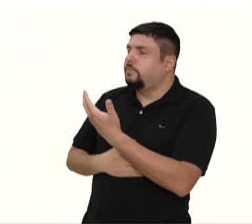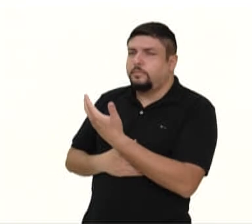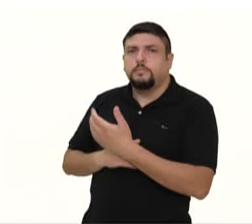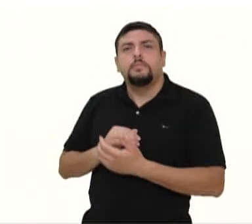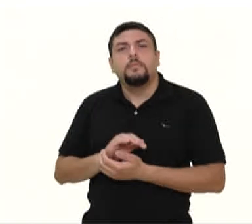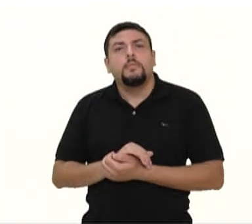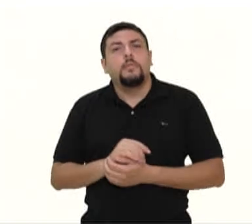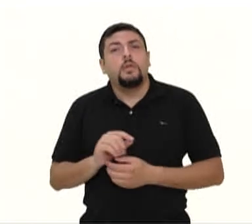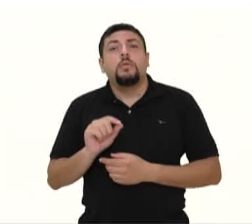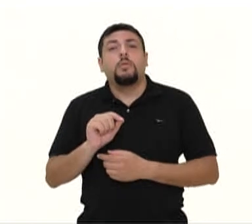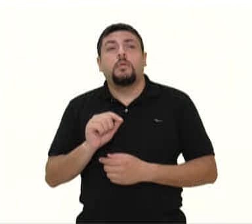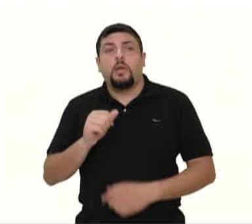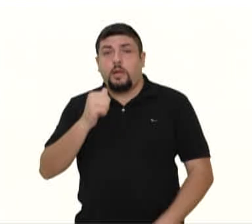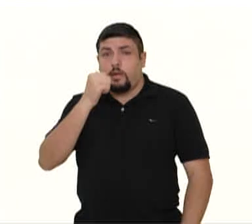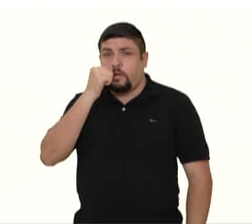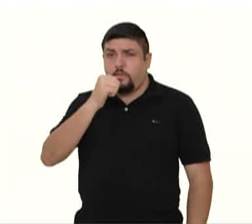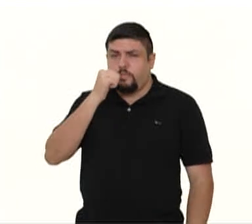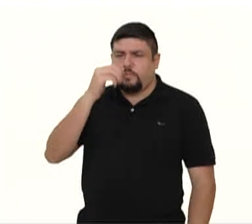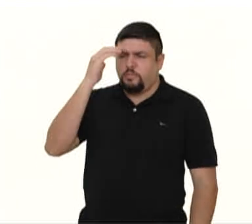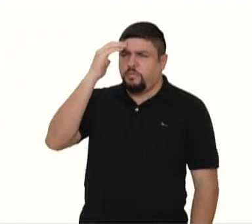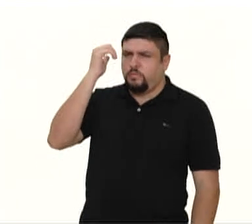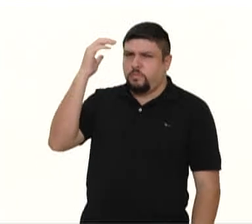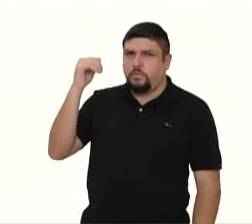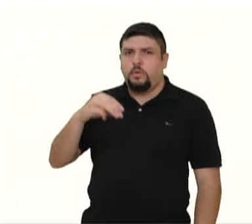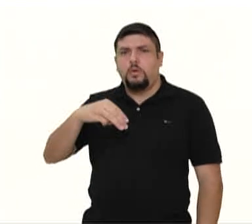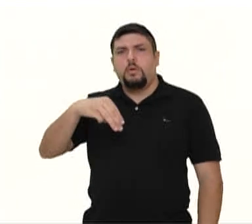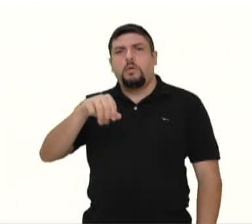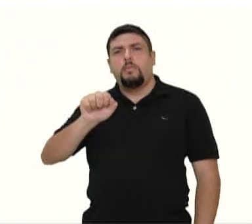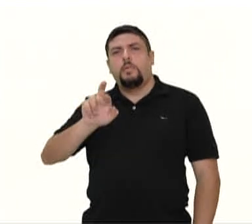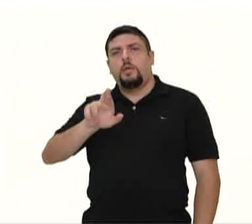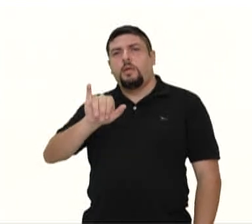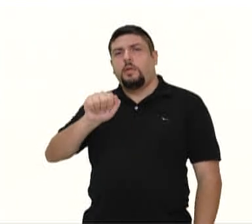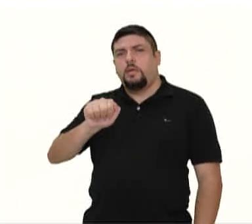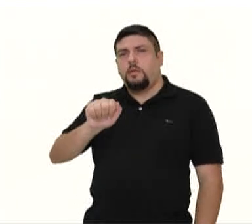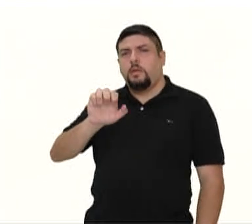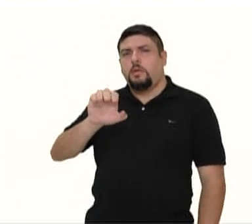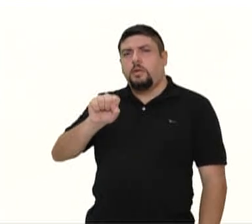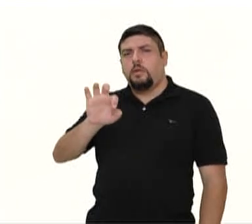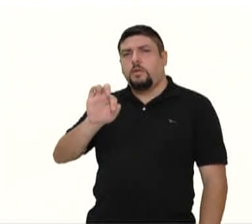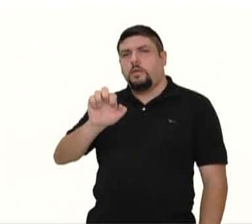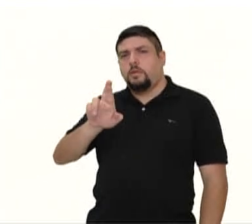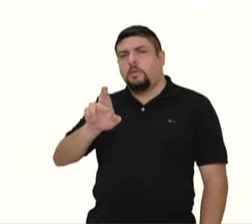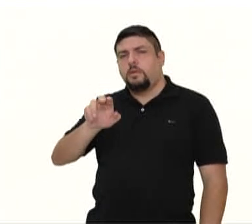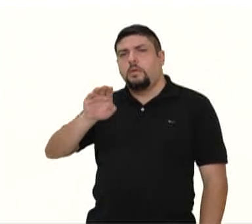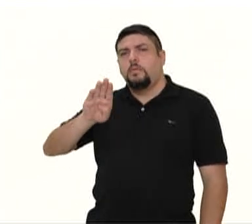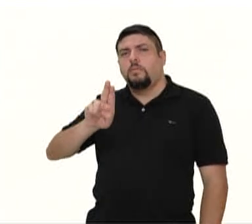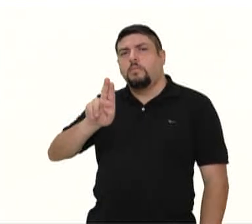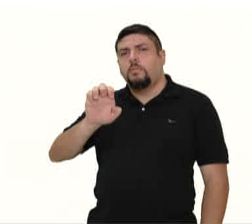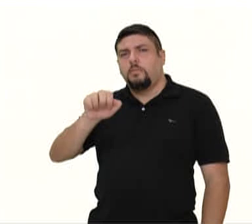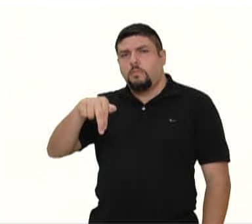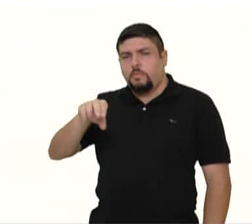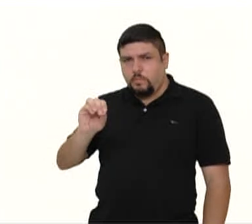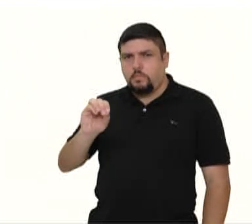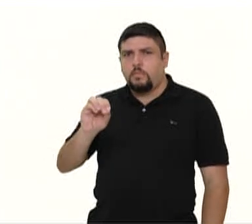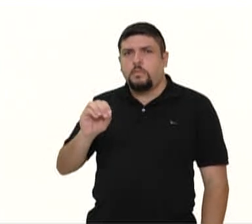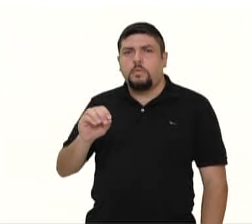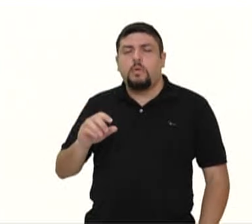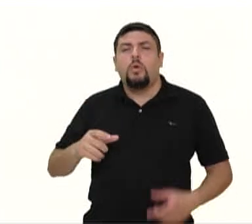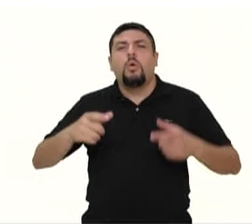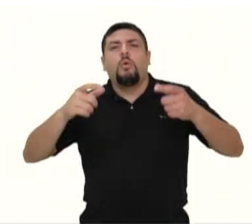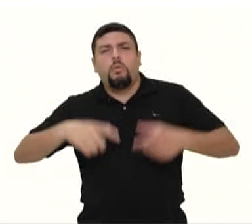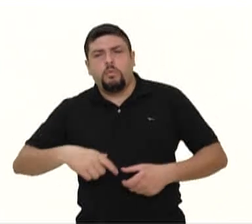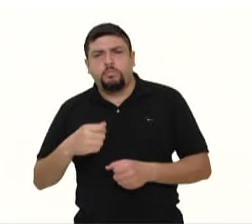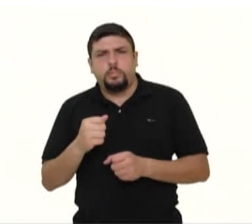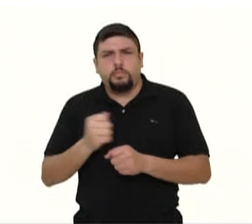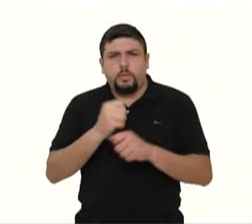a tenista Maria Esther Bueno, que às vezes pouco lembrada, infelizmente, né? Uma estátua dela é ali em São Paulo,